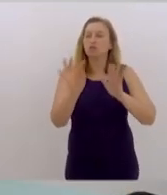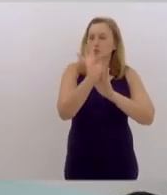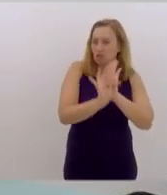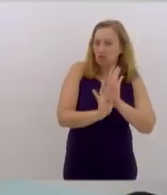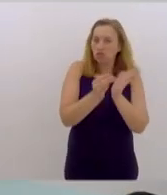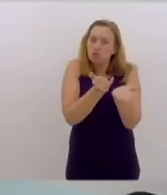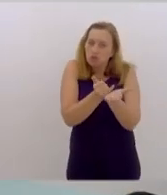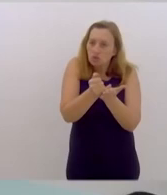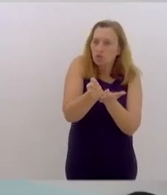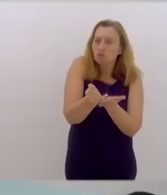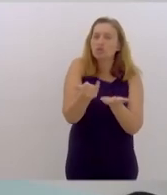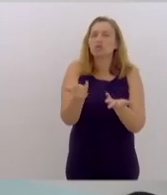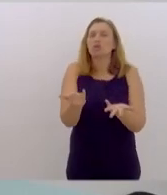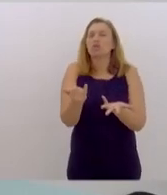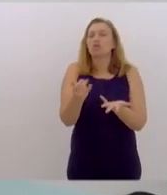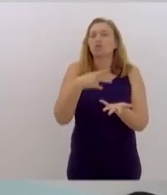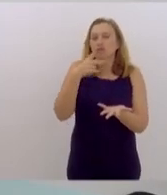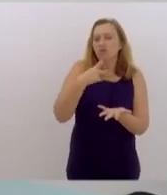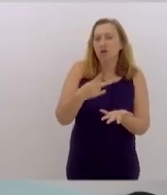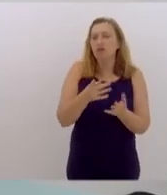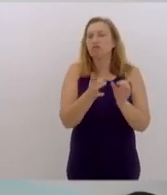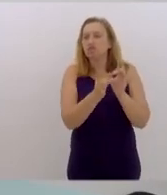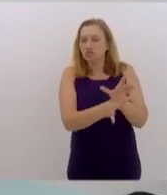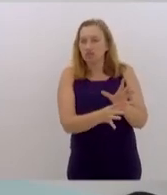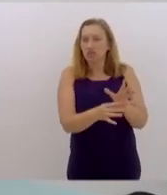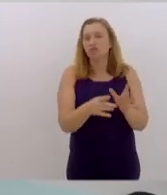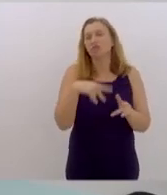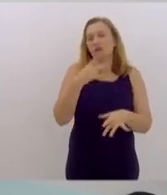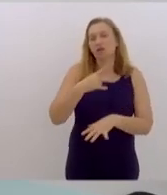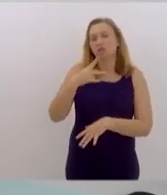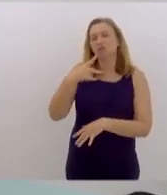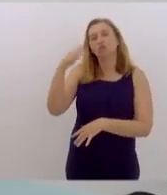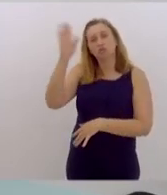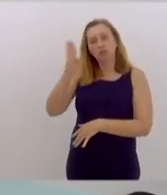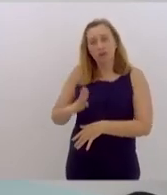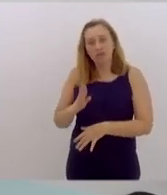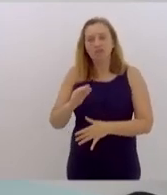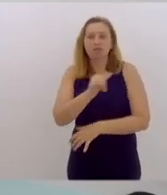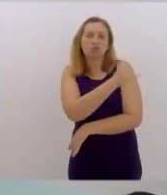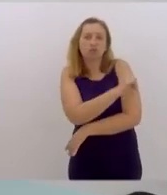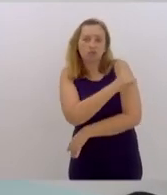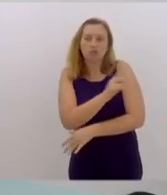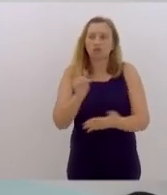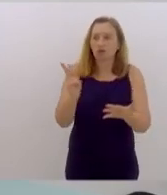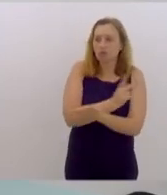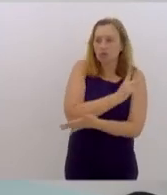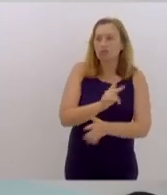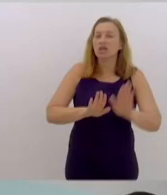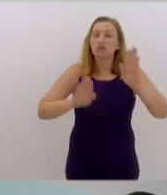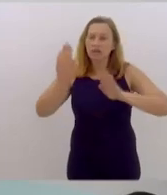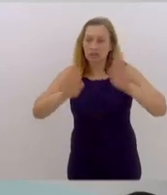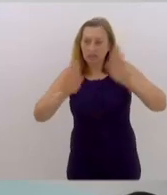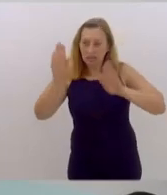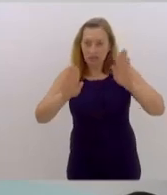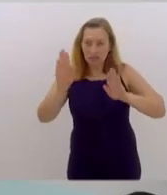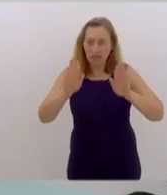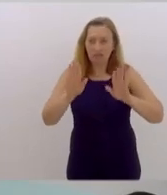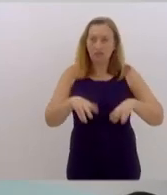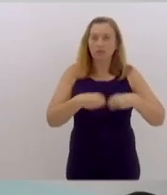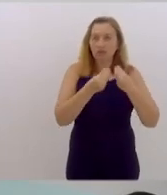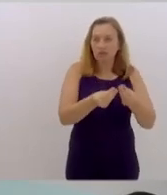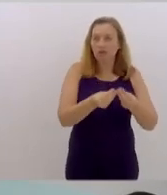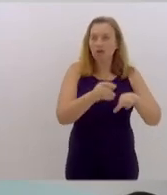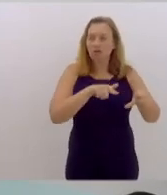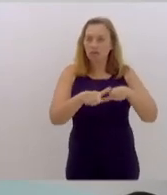texto da introdução é o quando eu falo privatização fora do contexto do Brasil e falo que no Rio de Janeiro que houve foi uma licitação para conceder o